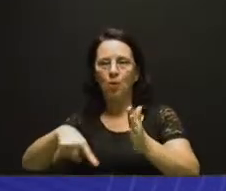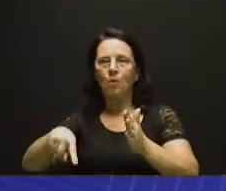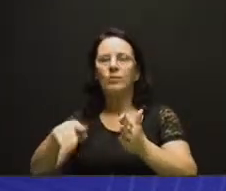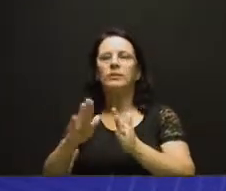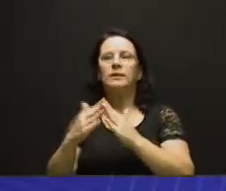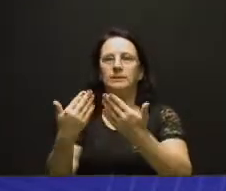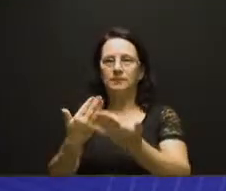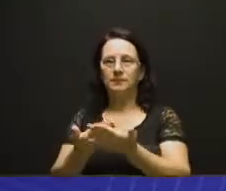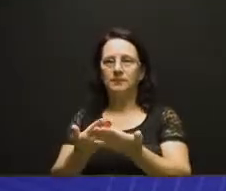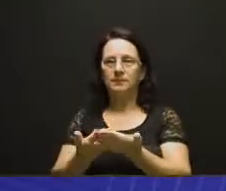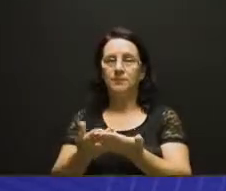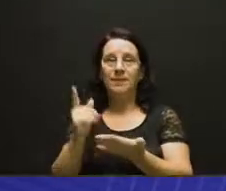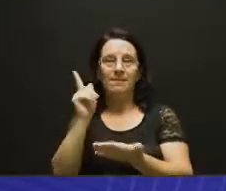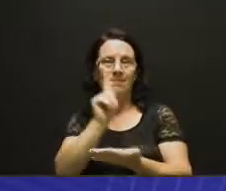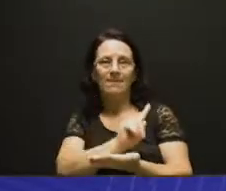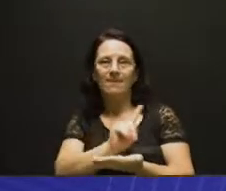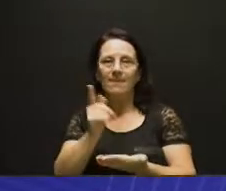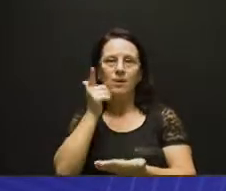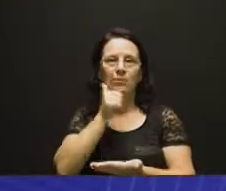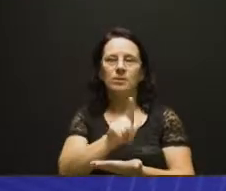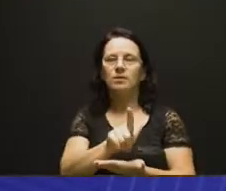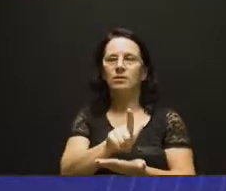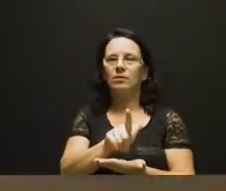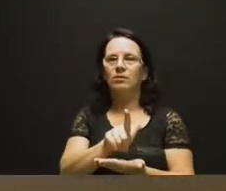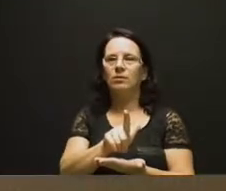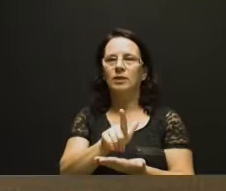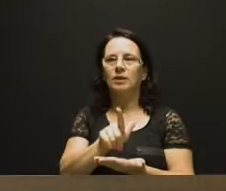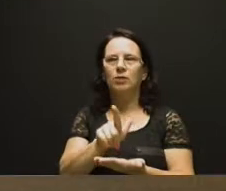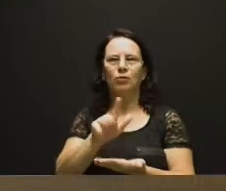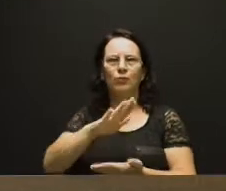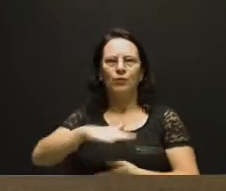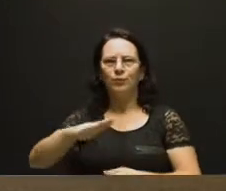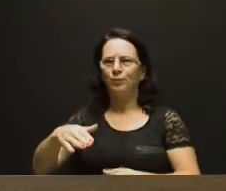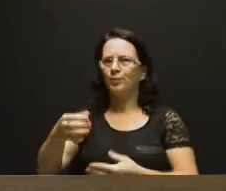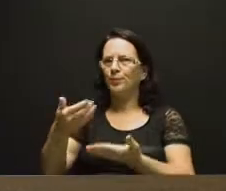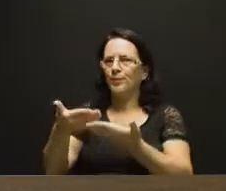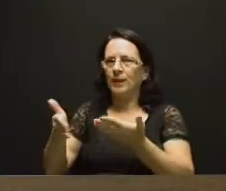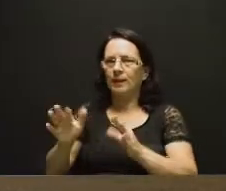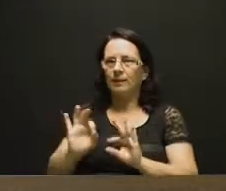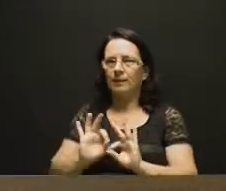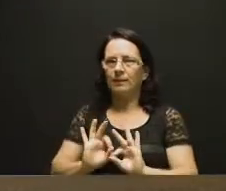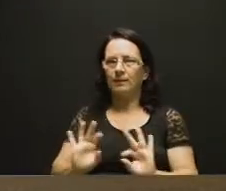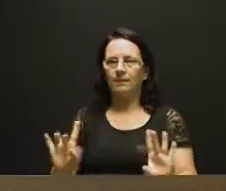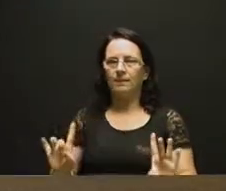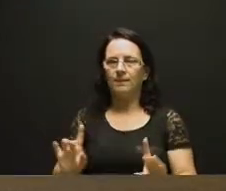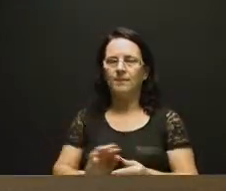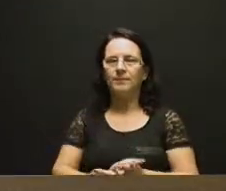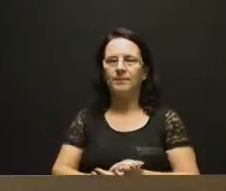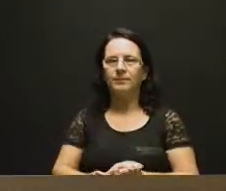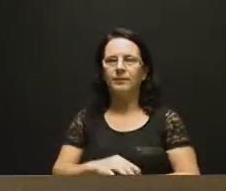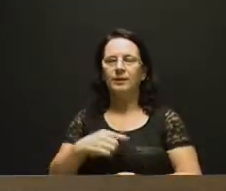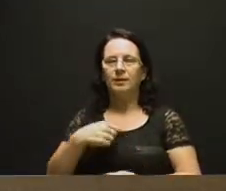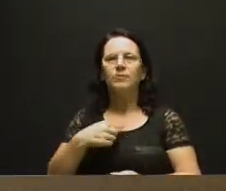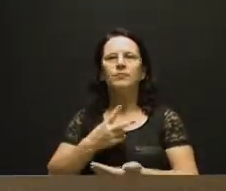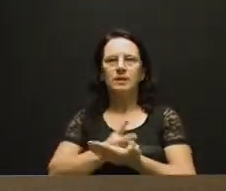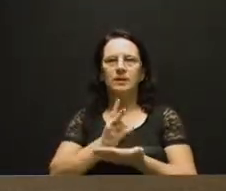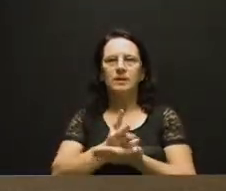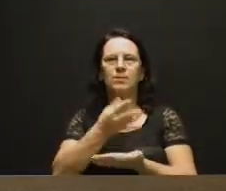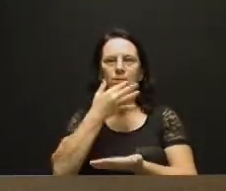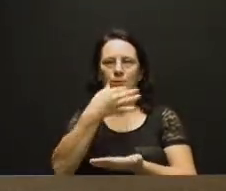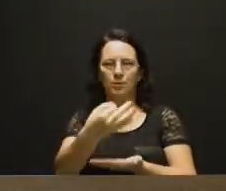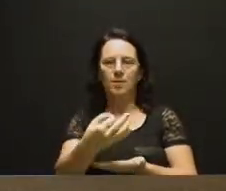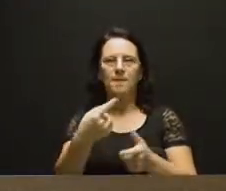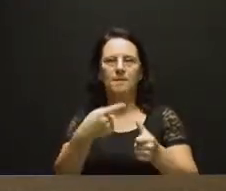não conseguiu a gente não vai deixar as crianças sem prejuízo né eu sou eu sempre surgir o primeiro